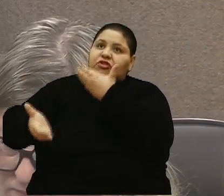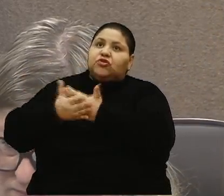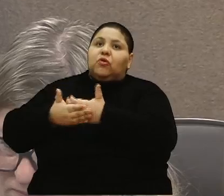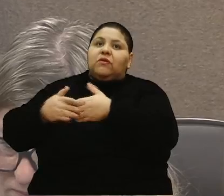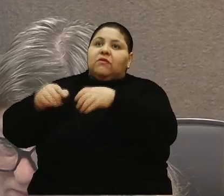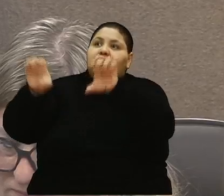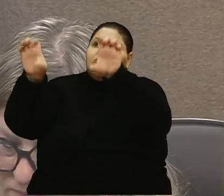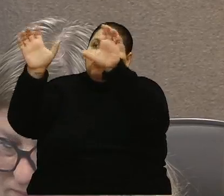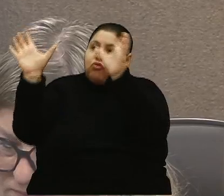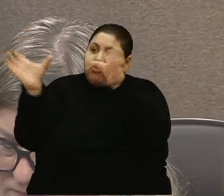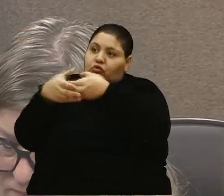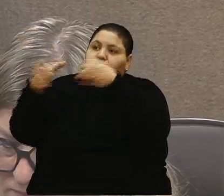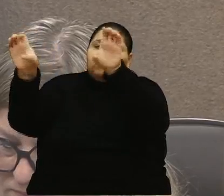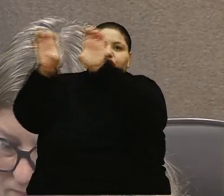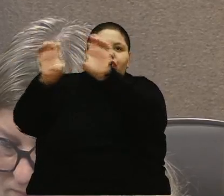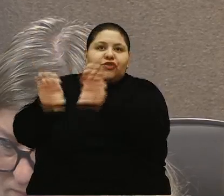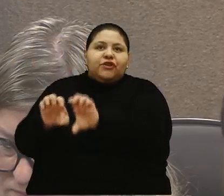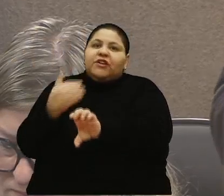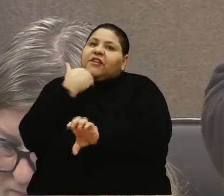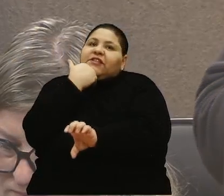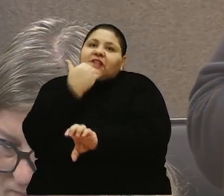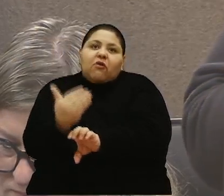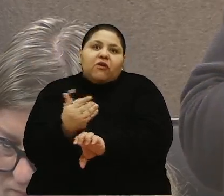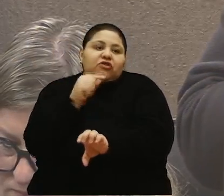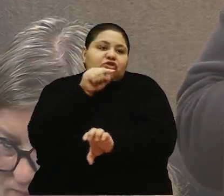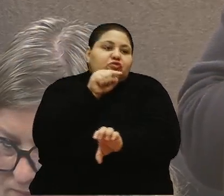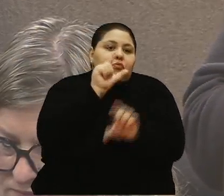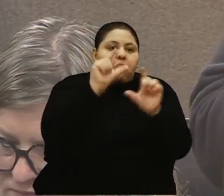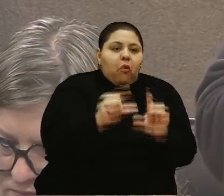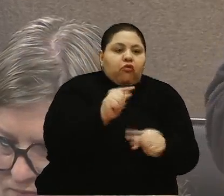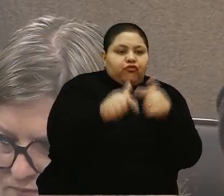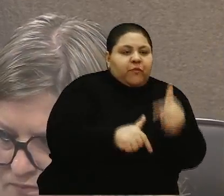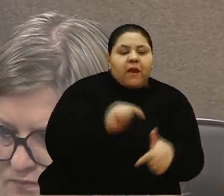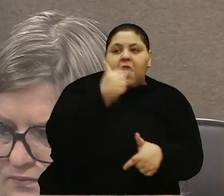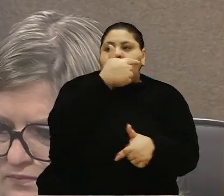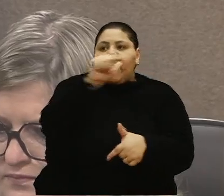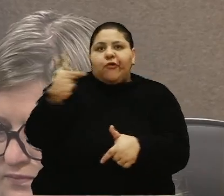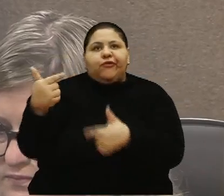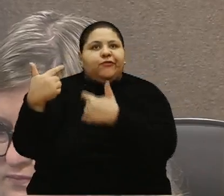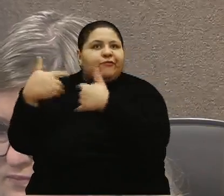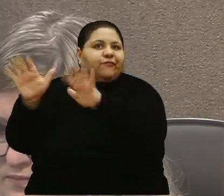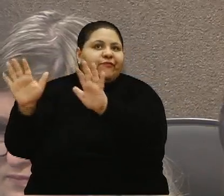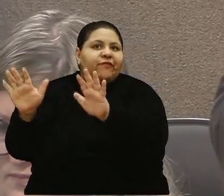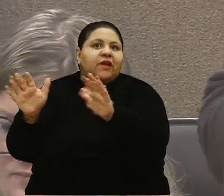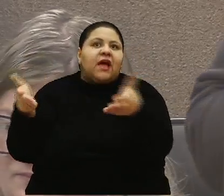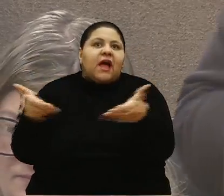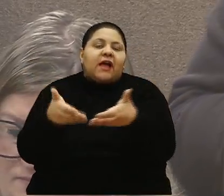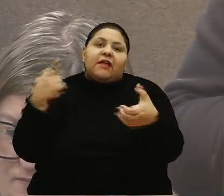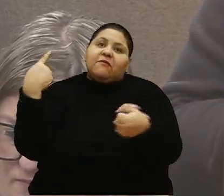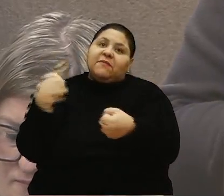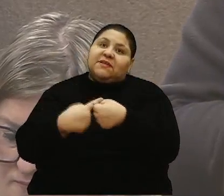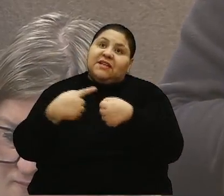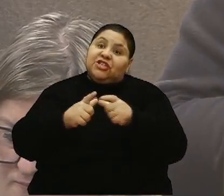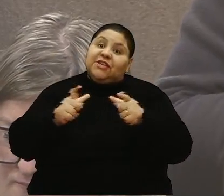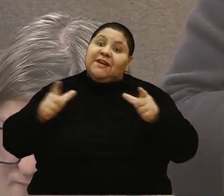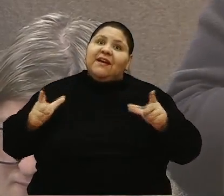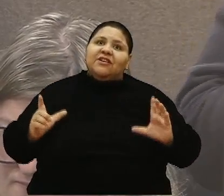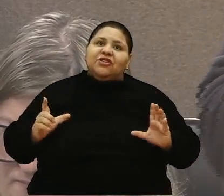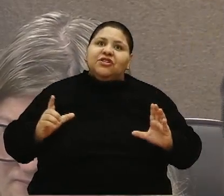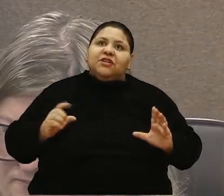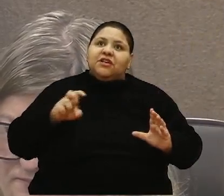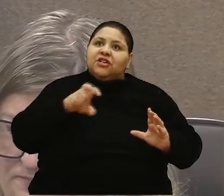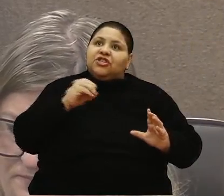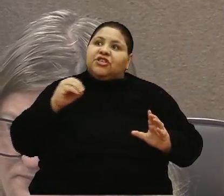estruturada. Só que não adianta uma parte trabalhar e outra... Gente, nós estamos falando de uma cidade de 500 mil de habitantes, nós não estamos falando